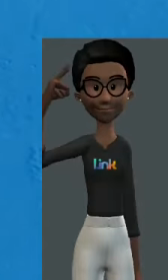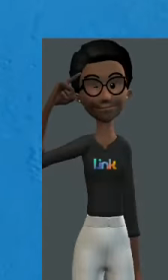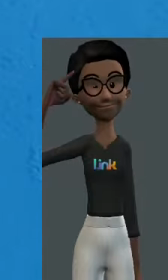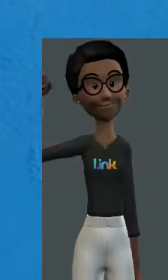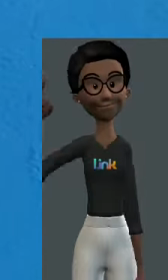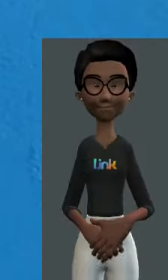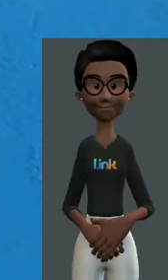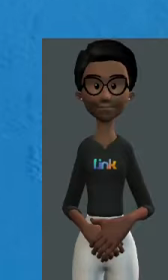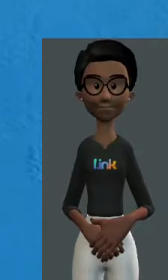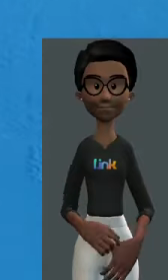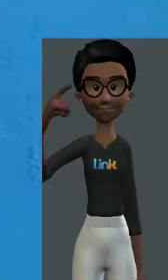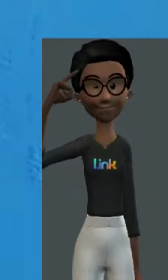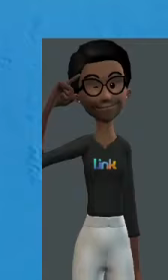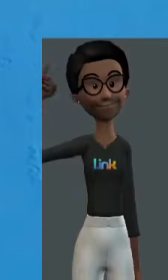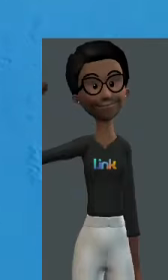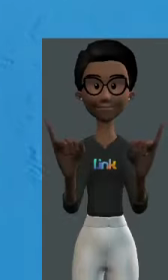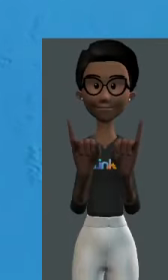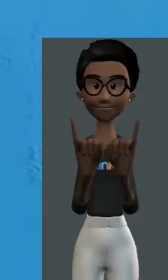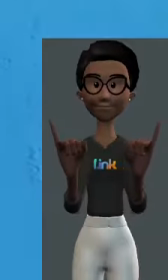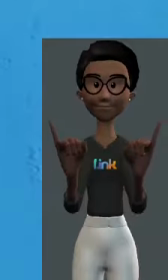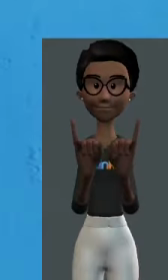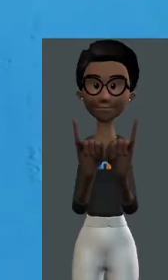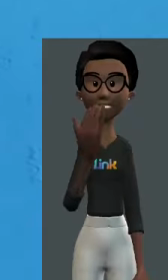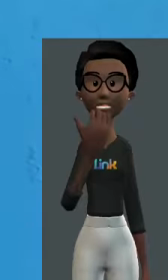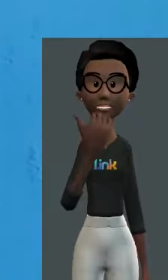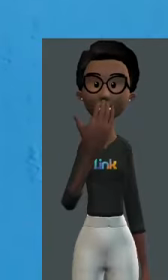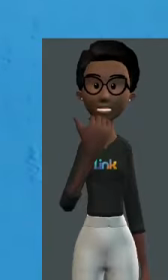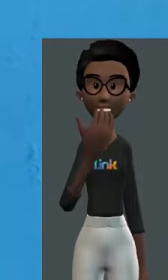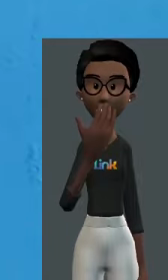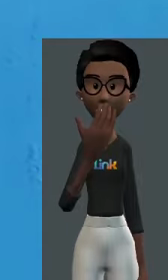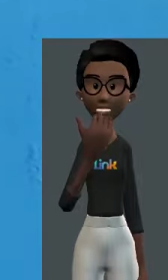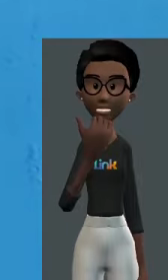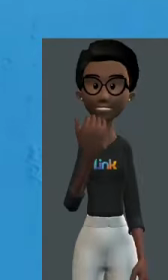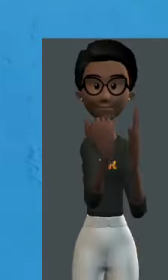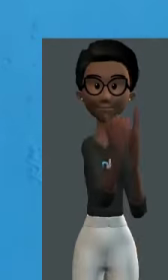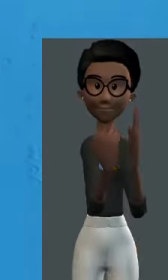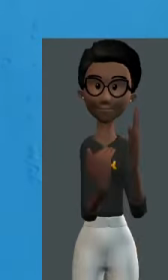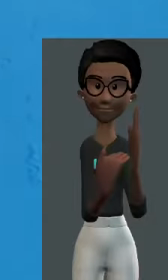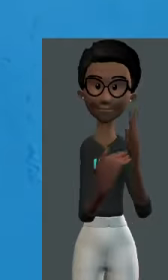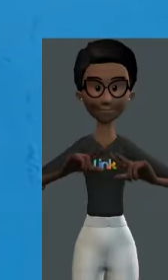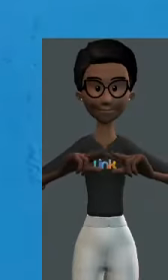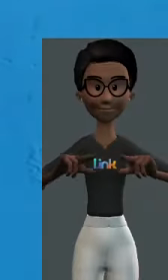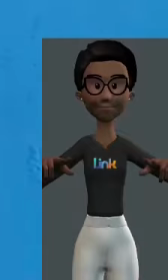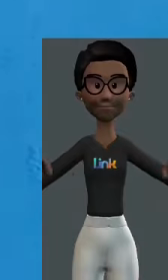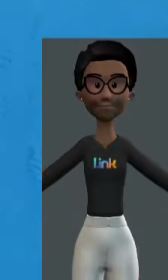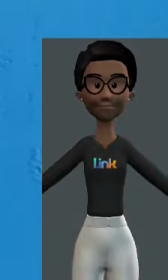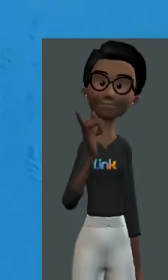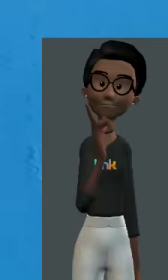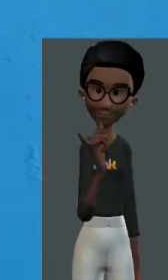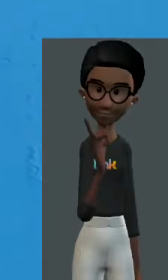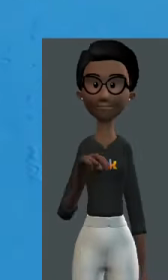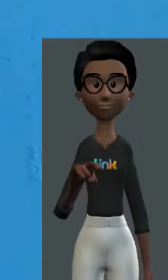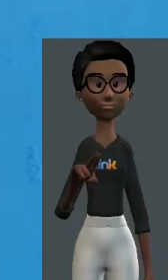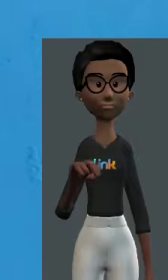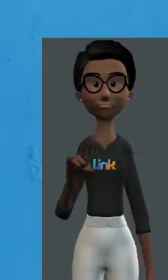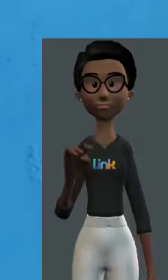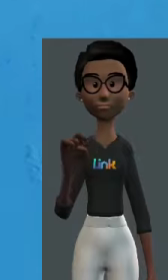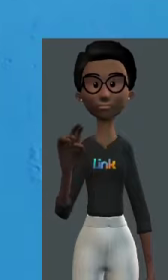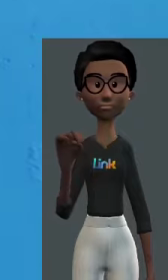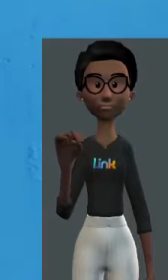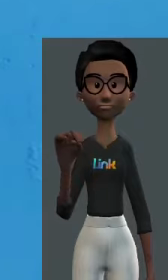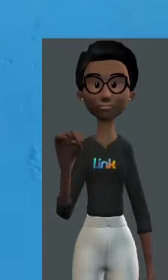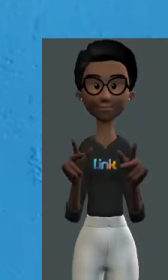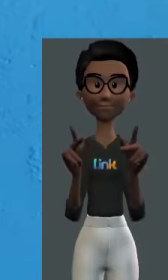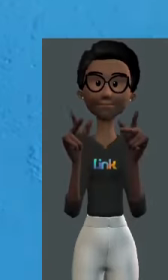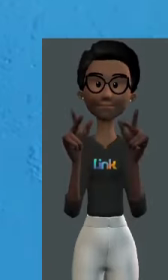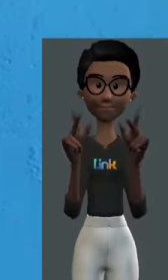das ideias através da razão, porque senão você vai ficar apenas na doxa, que são opiniões. Ou seja, para